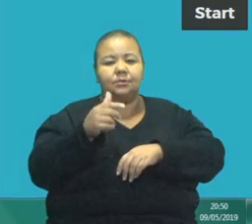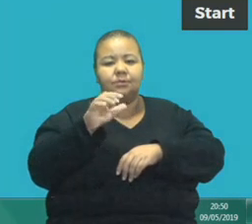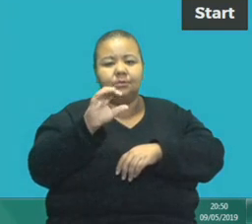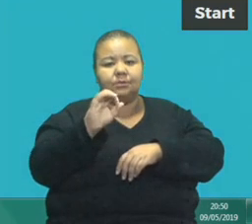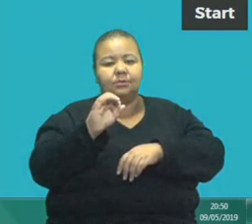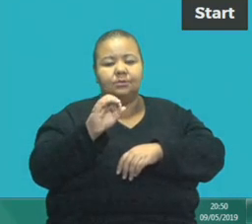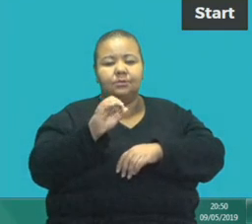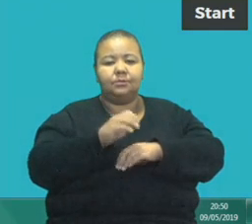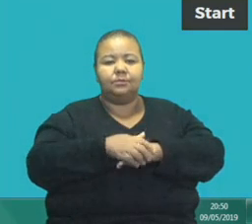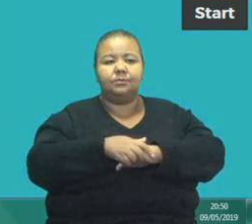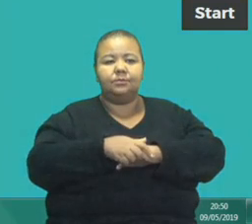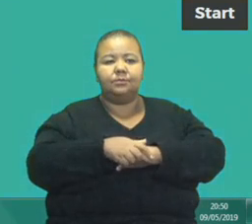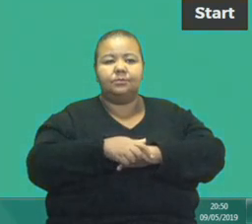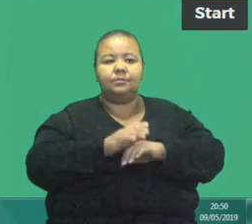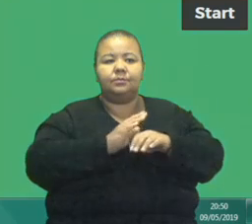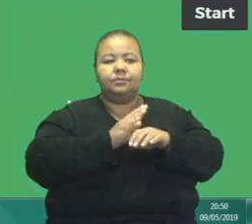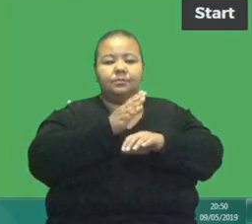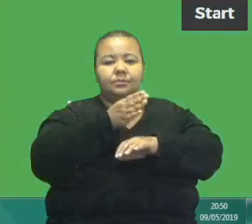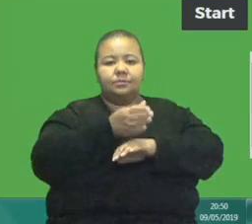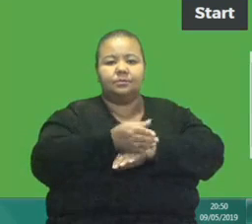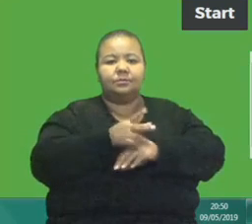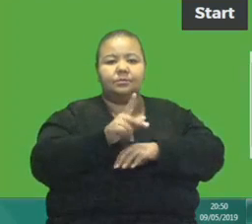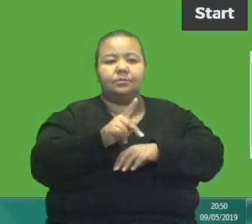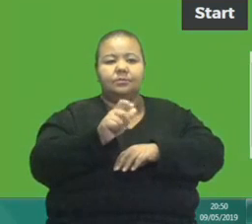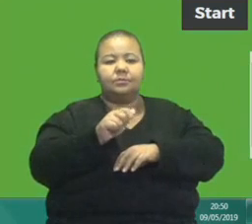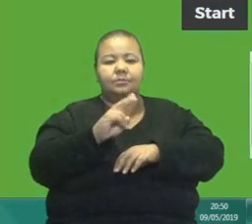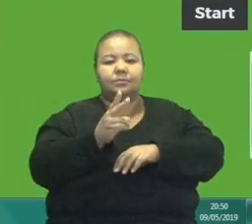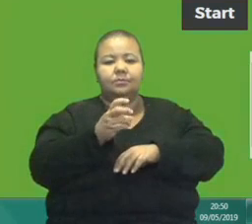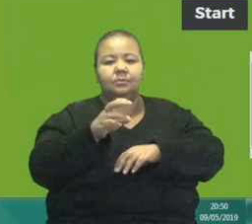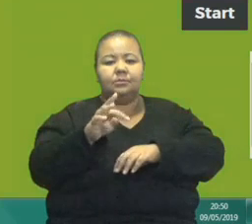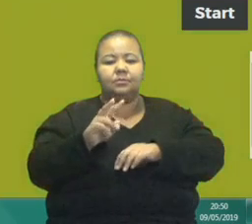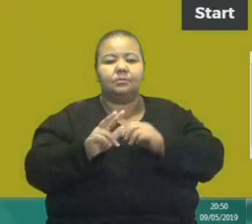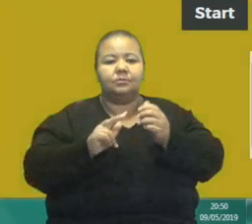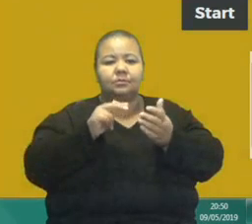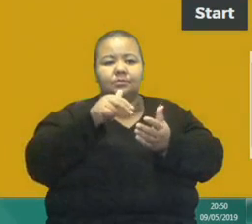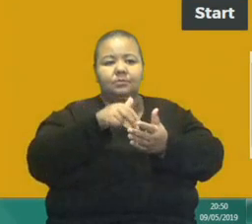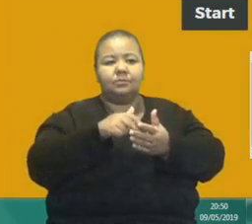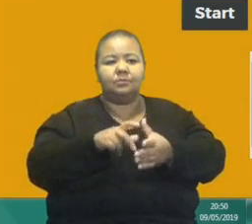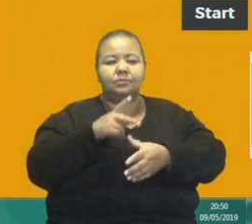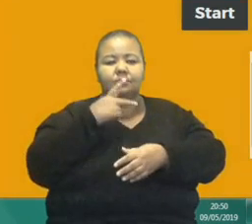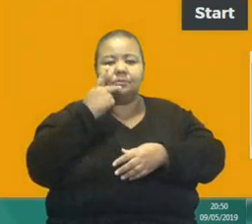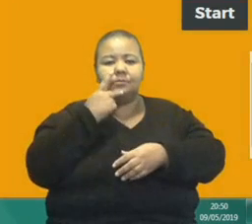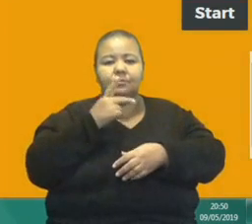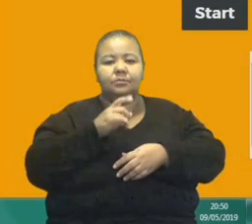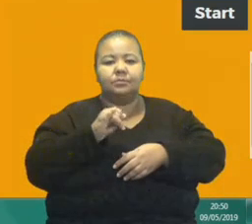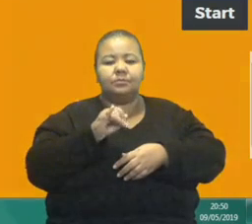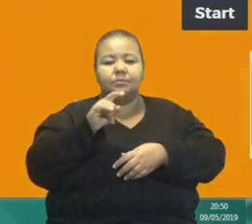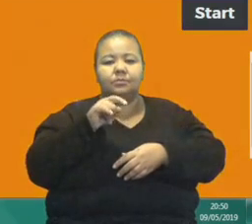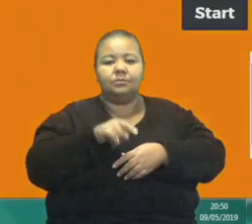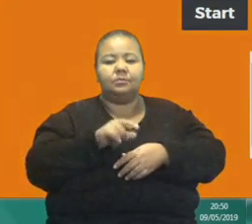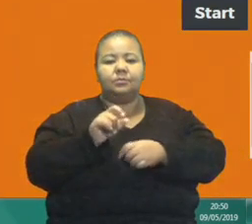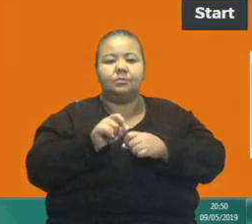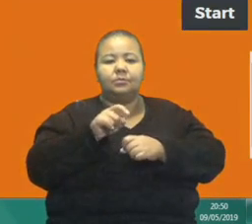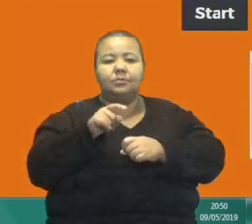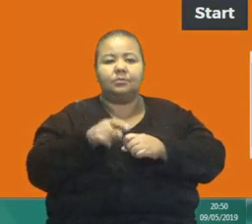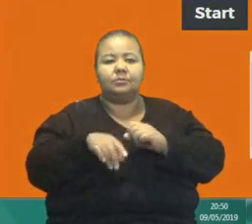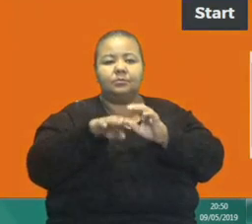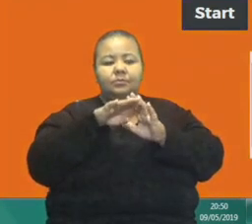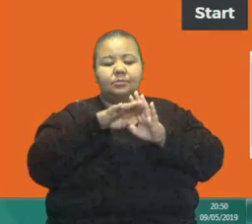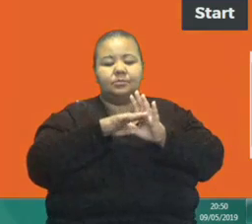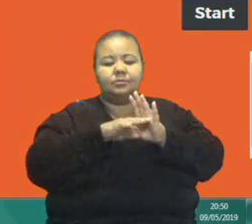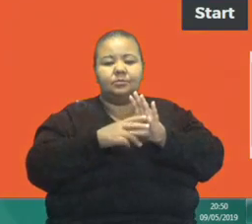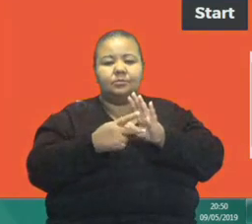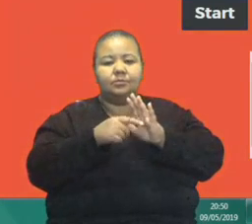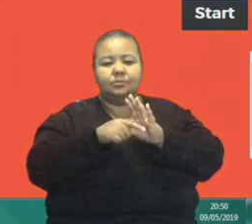65720. Acesse o Kahoot para a gente participar e dizer se vai ser, qual que é esse